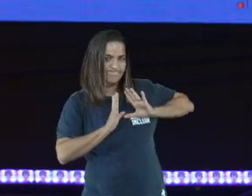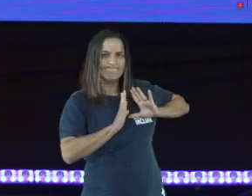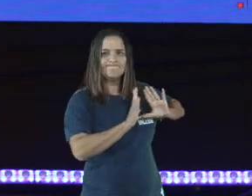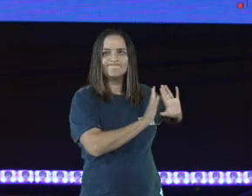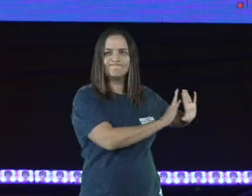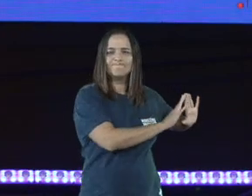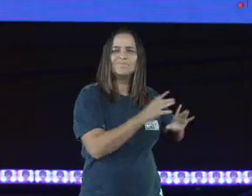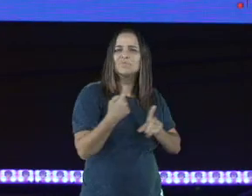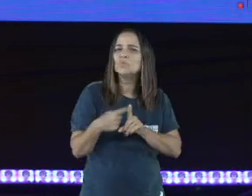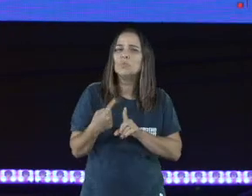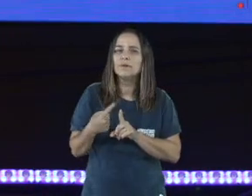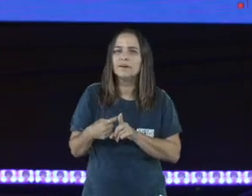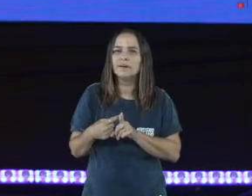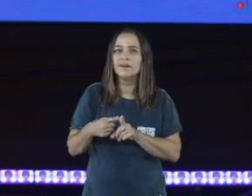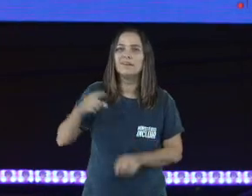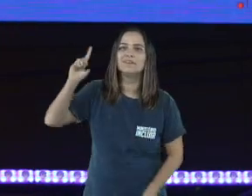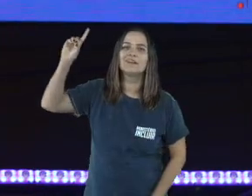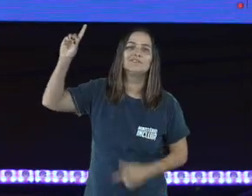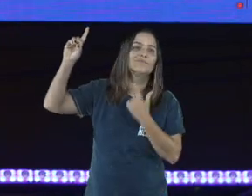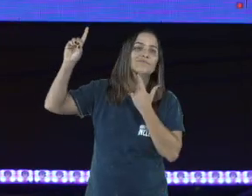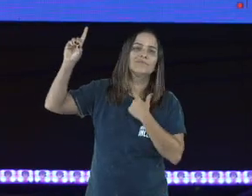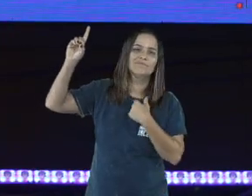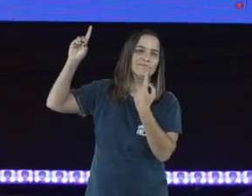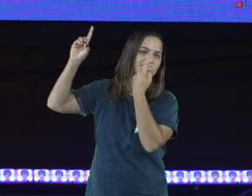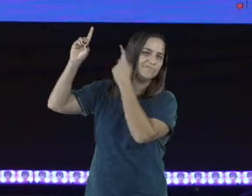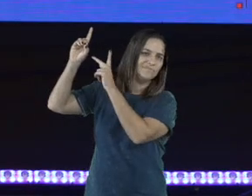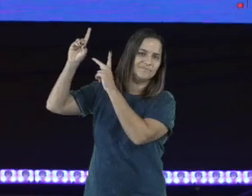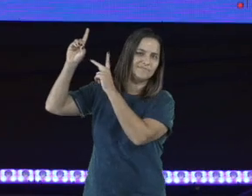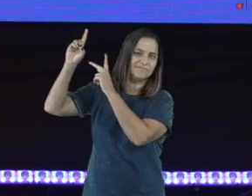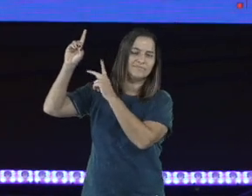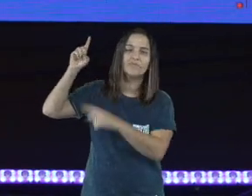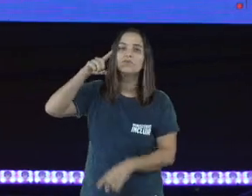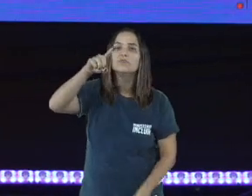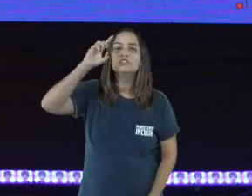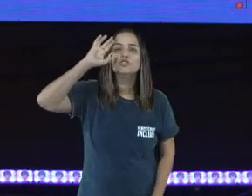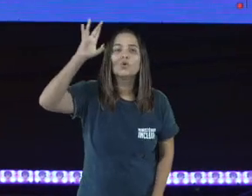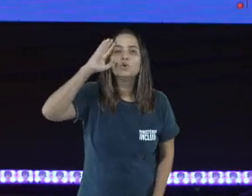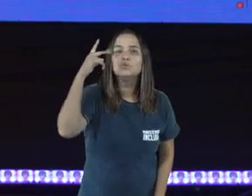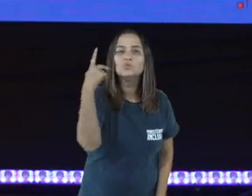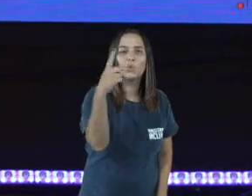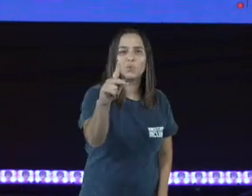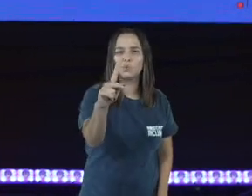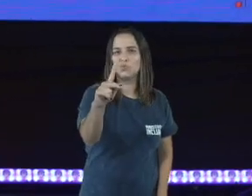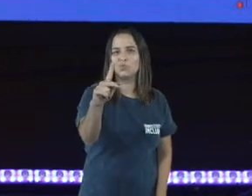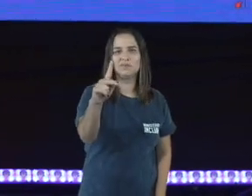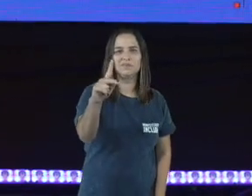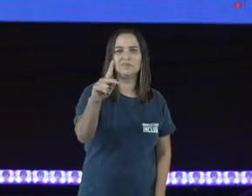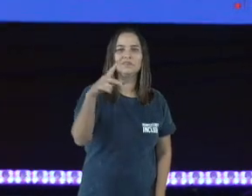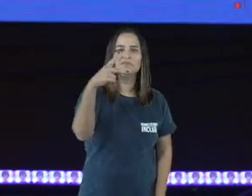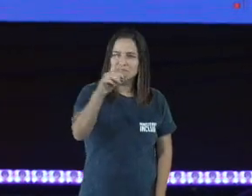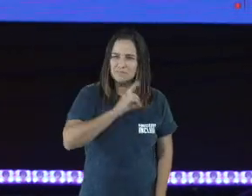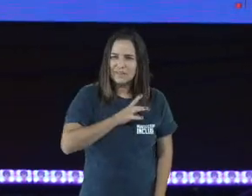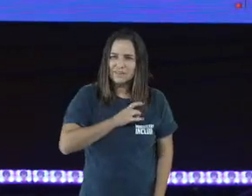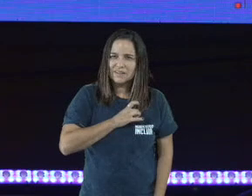Qual é o sonho da tua vida você consegue justificar para mim porque você tem que conhecer essa área de medo ou você quer vencer